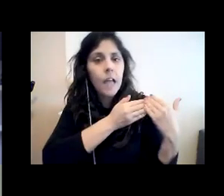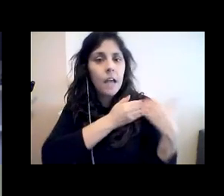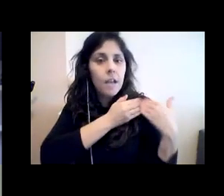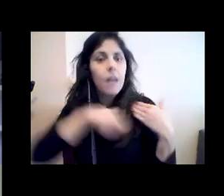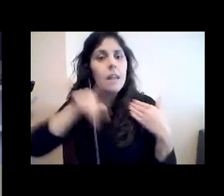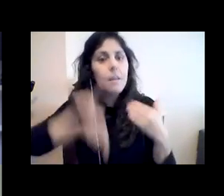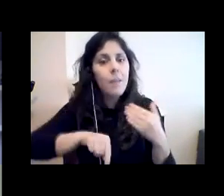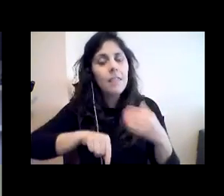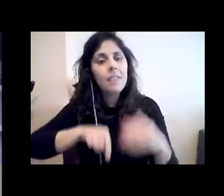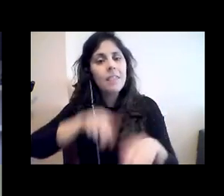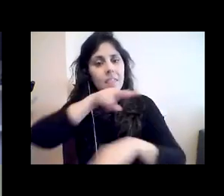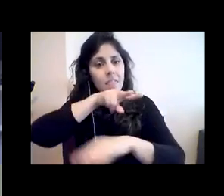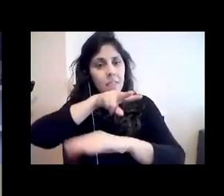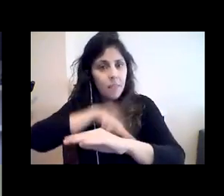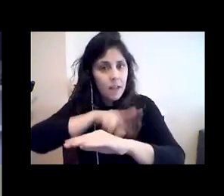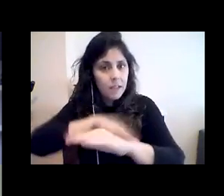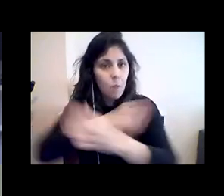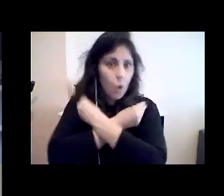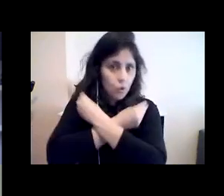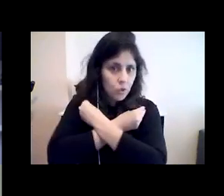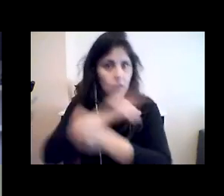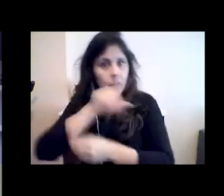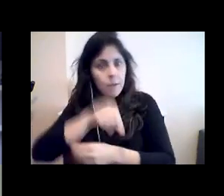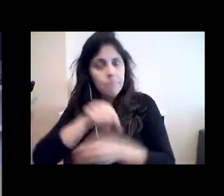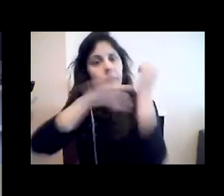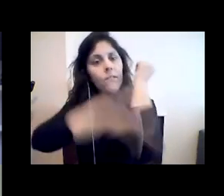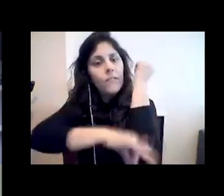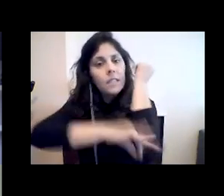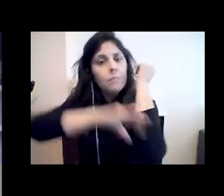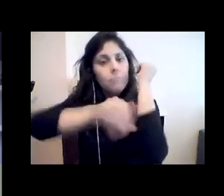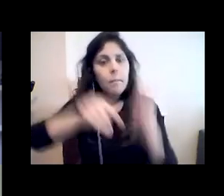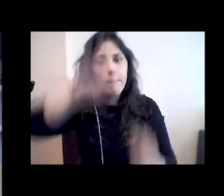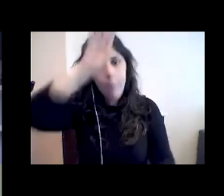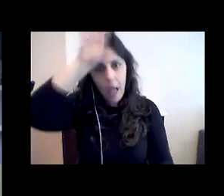de direção do Bloco de Esquerda na Concelhia de Braga,